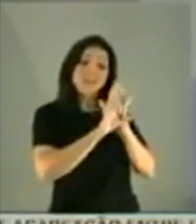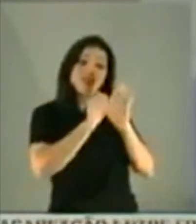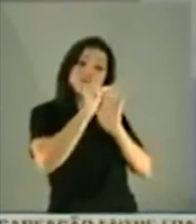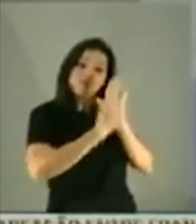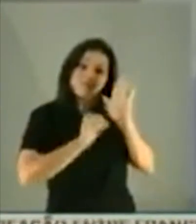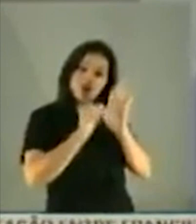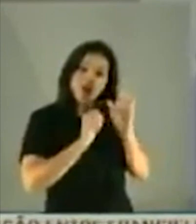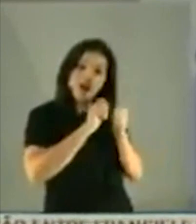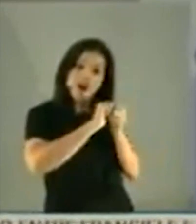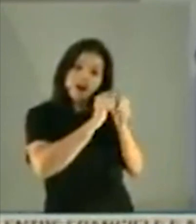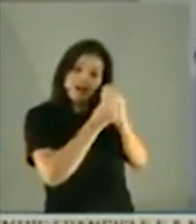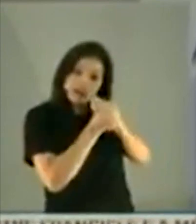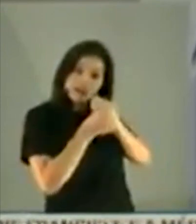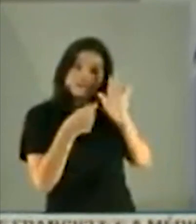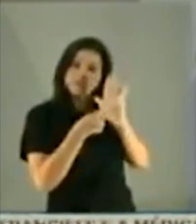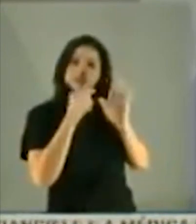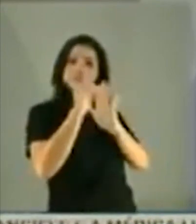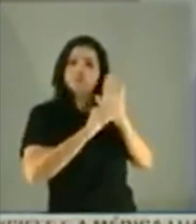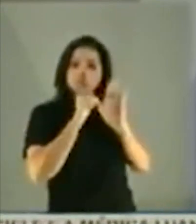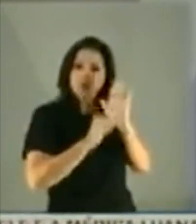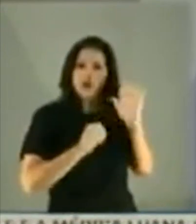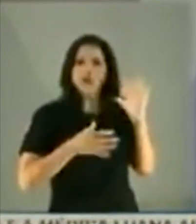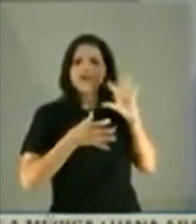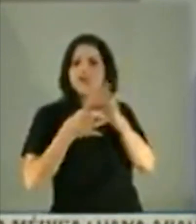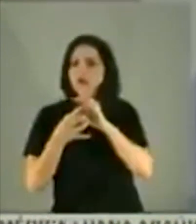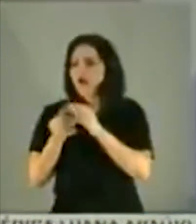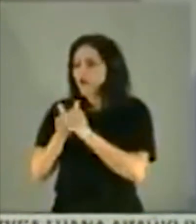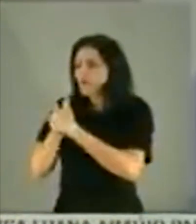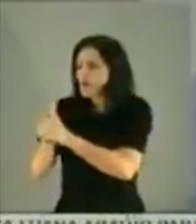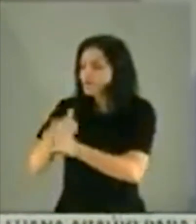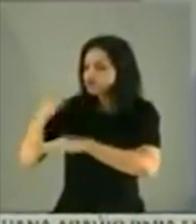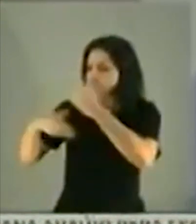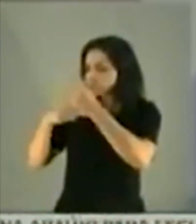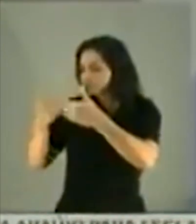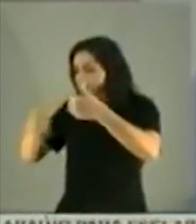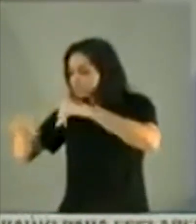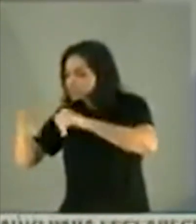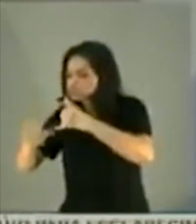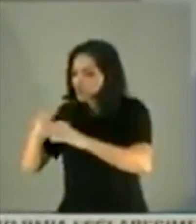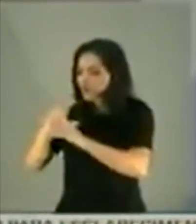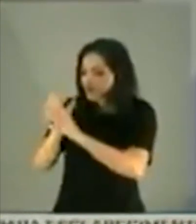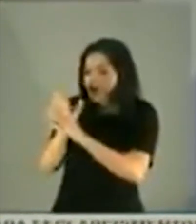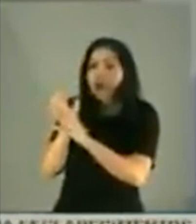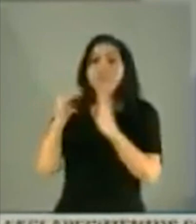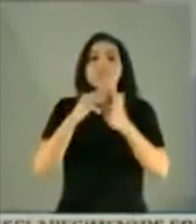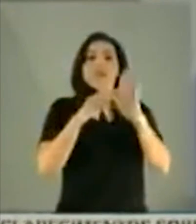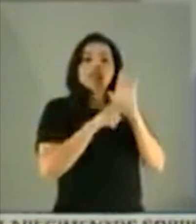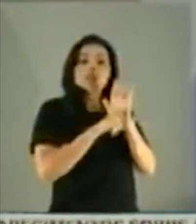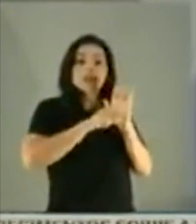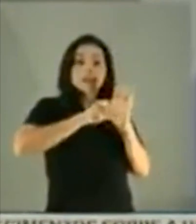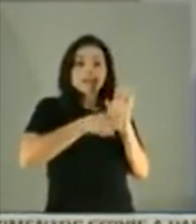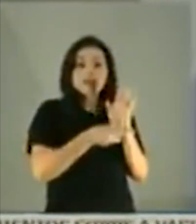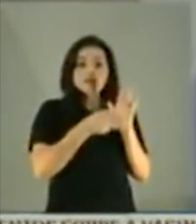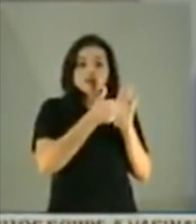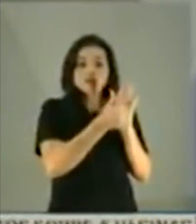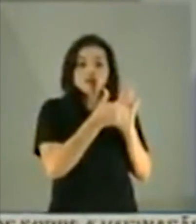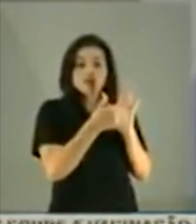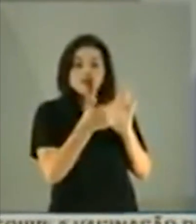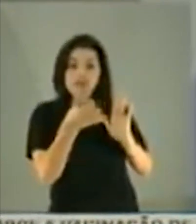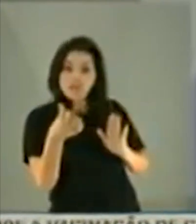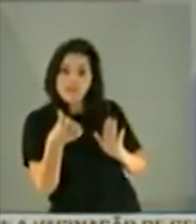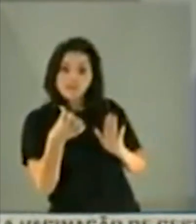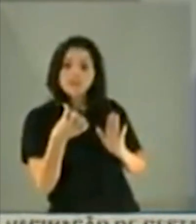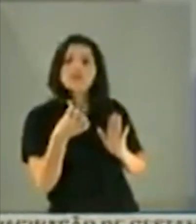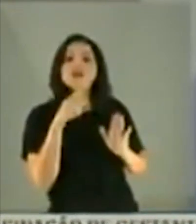legal, além dessa necessidade de acompanhamento do desenvolvimento, que se materializou pela medida provisória 1.126,